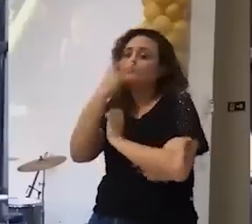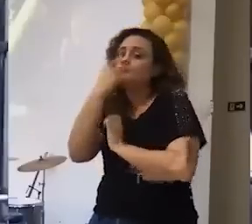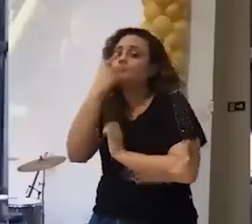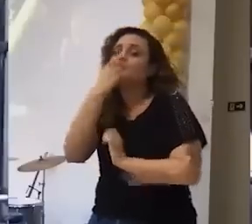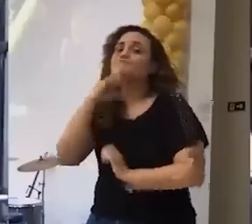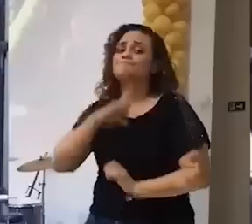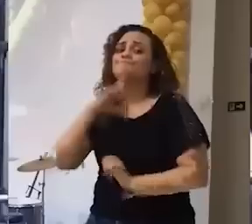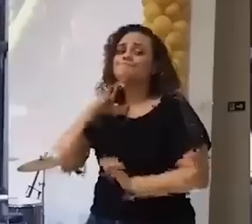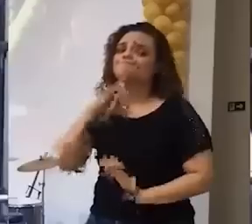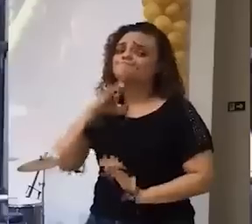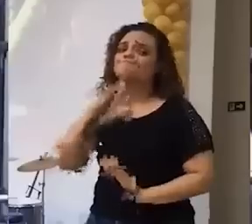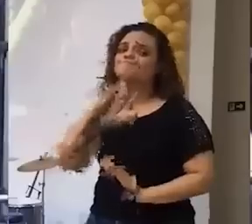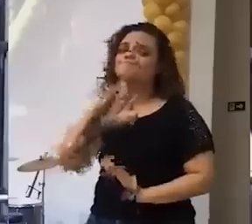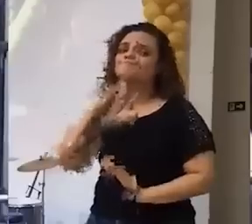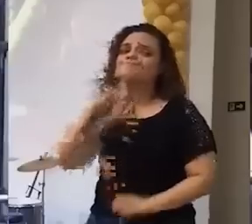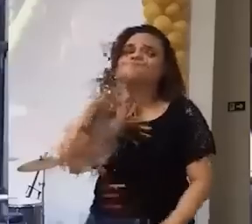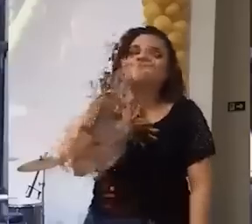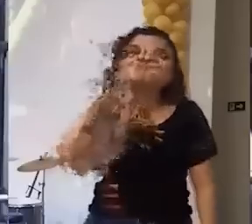A dor foi tão